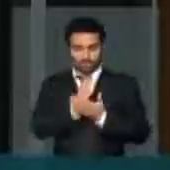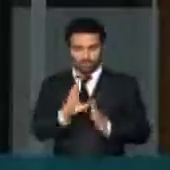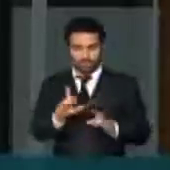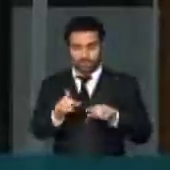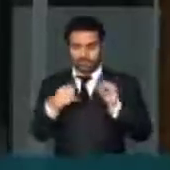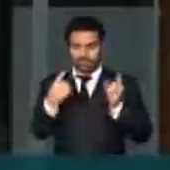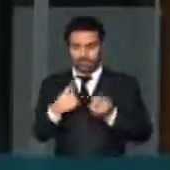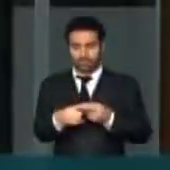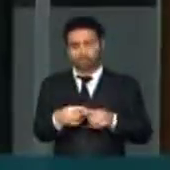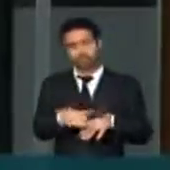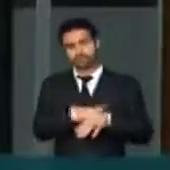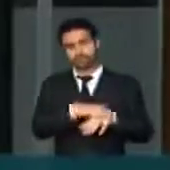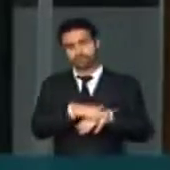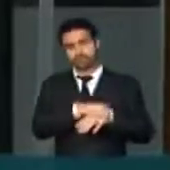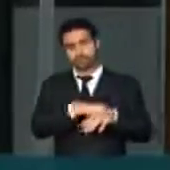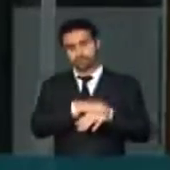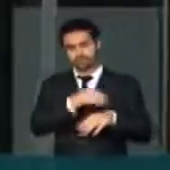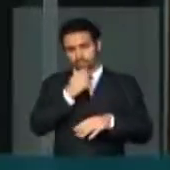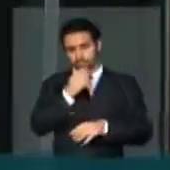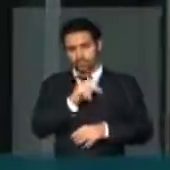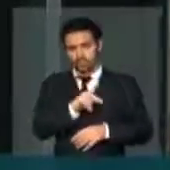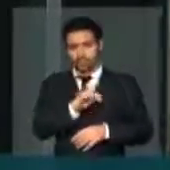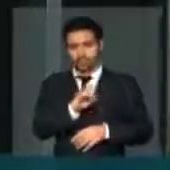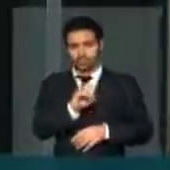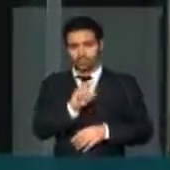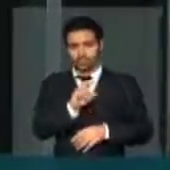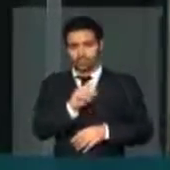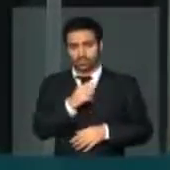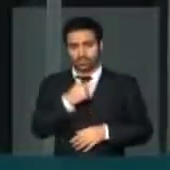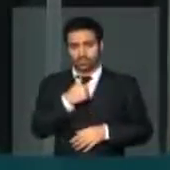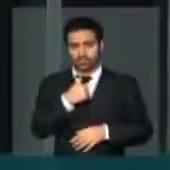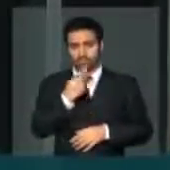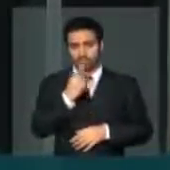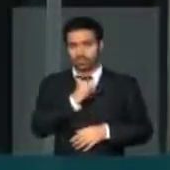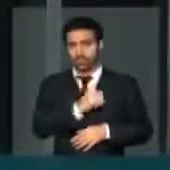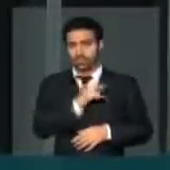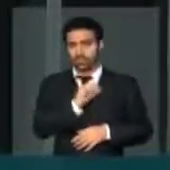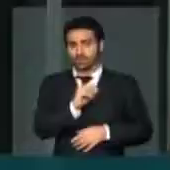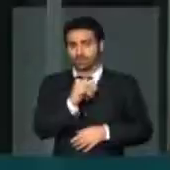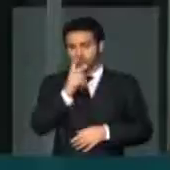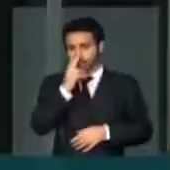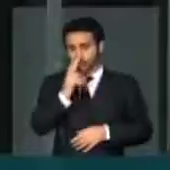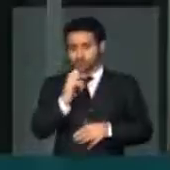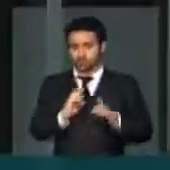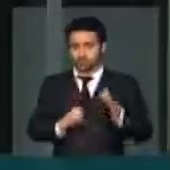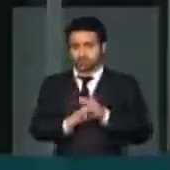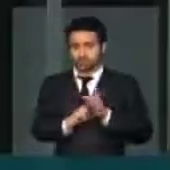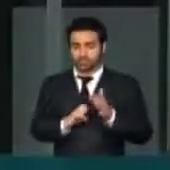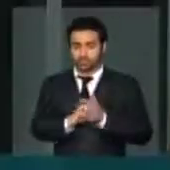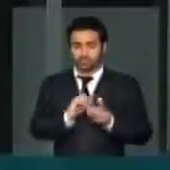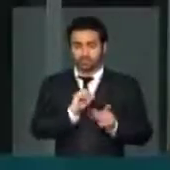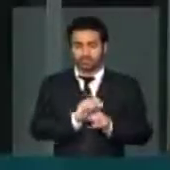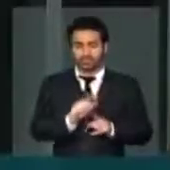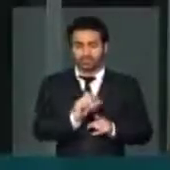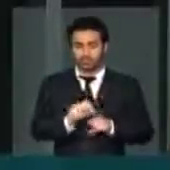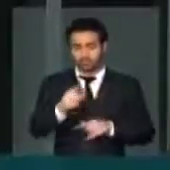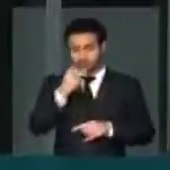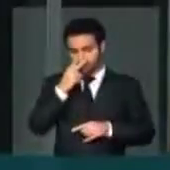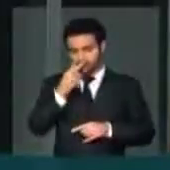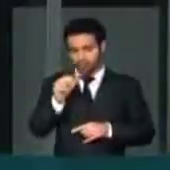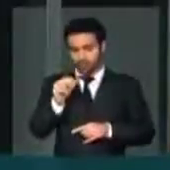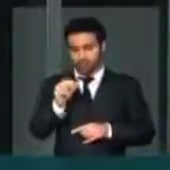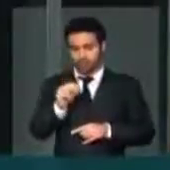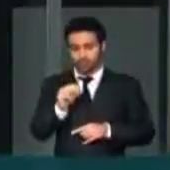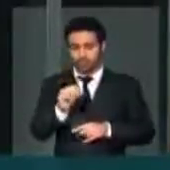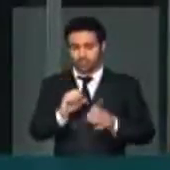com o Pedro, que trabalha comigo no gabinete, olha, eu acho que o financiamento empresarial, o presidente vai vencer essa